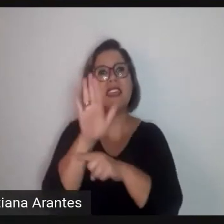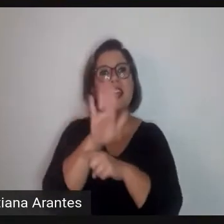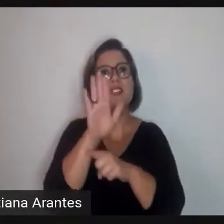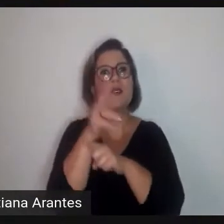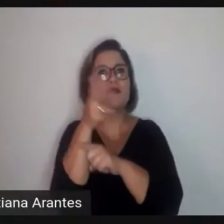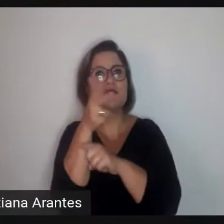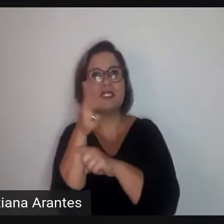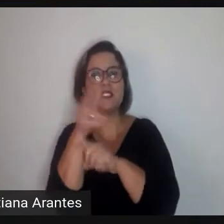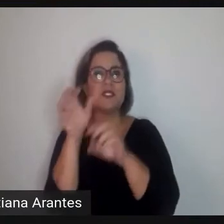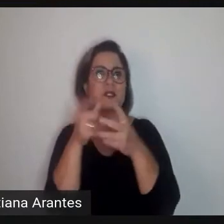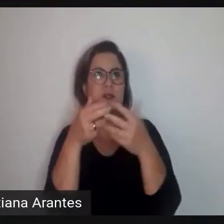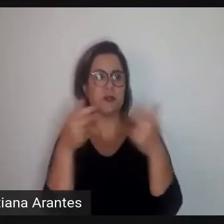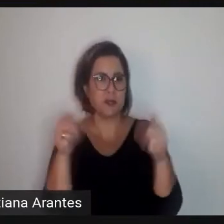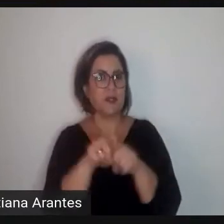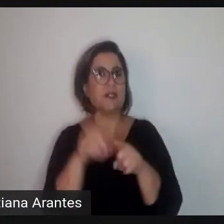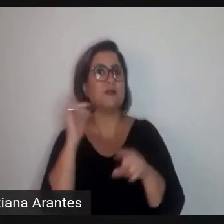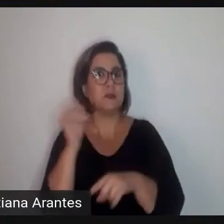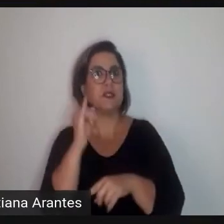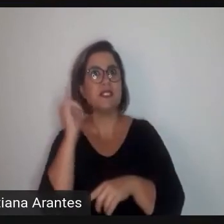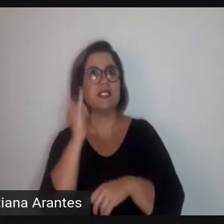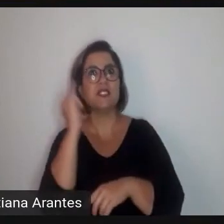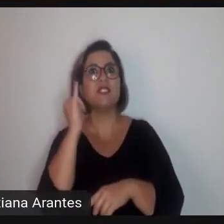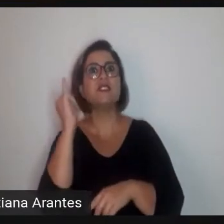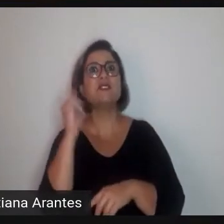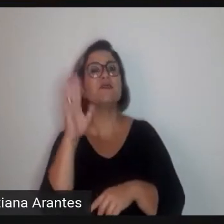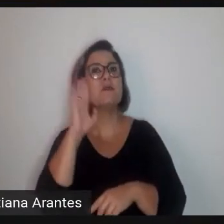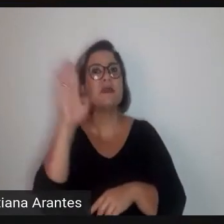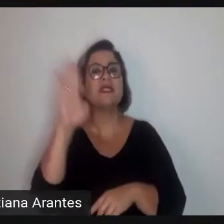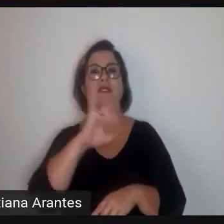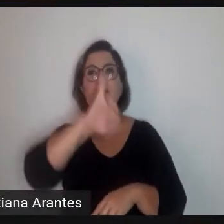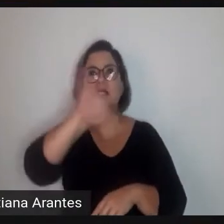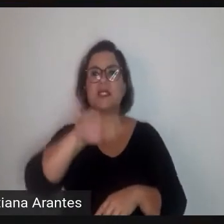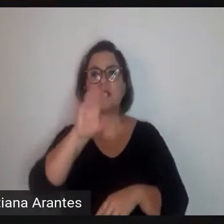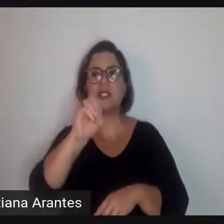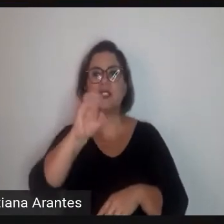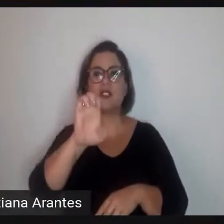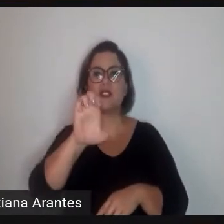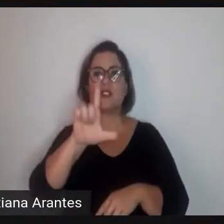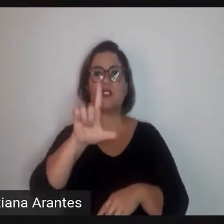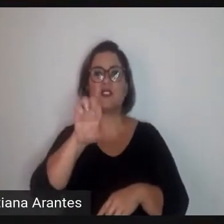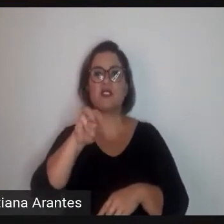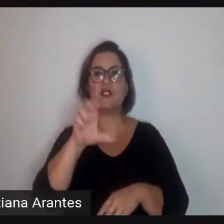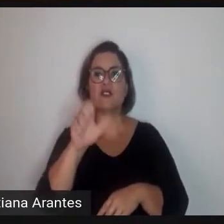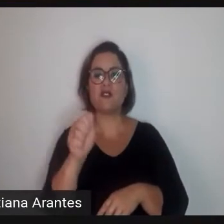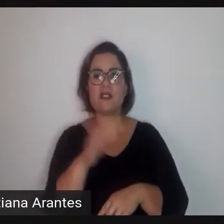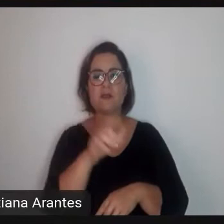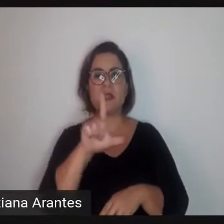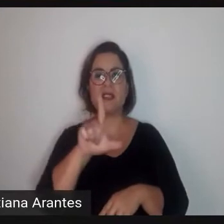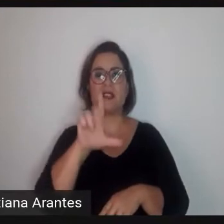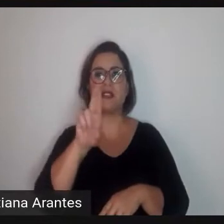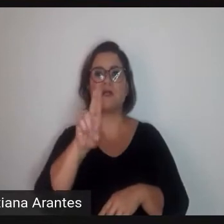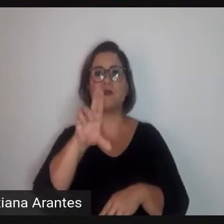menos importantes, principalmente a Joelma, a Luciana e o Rodrigo, que foram